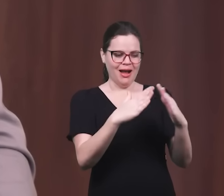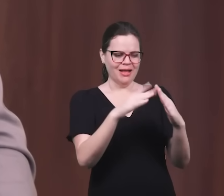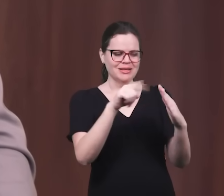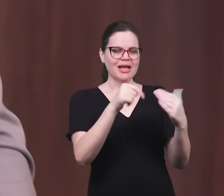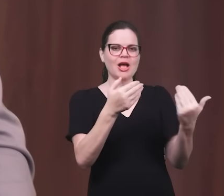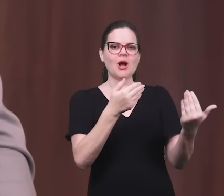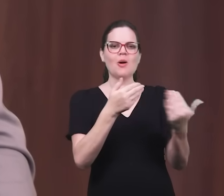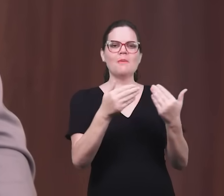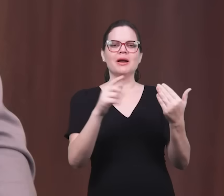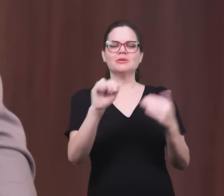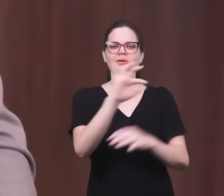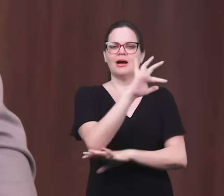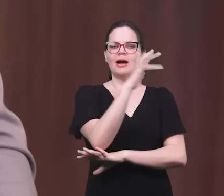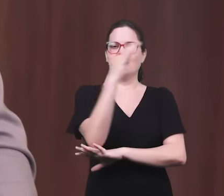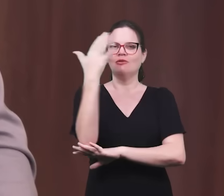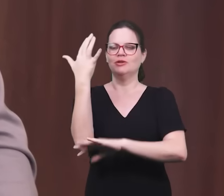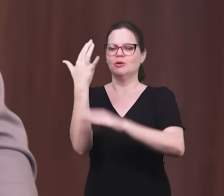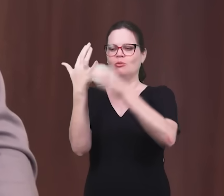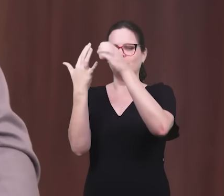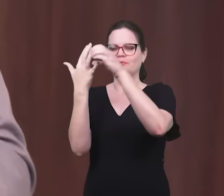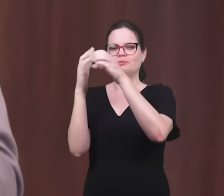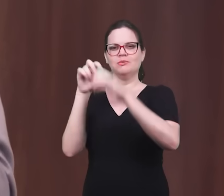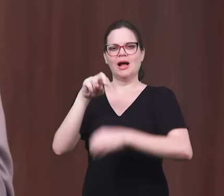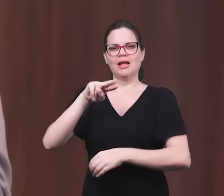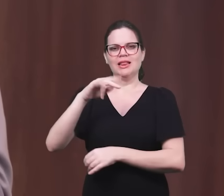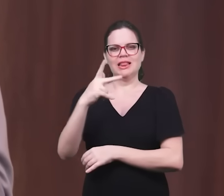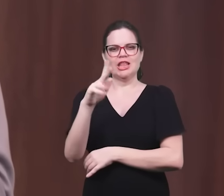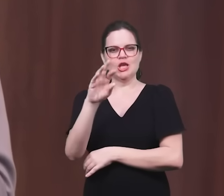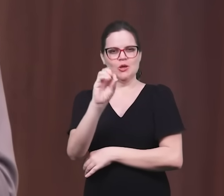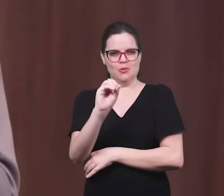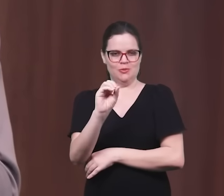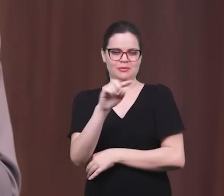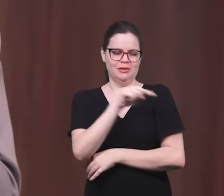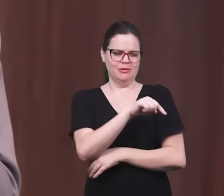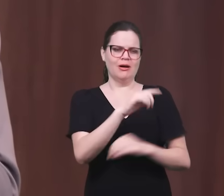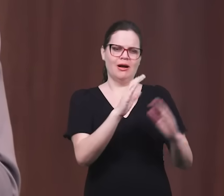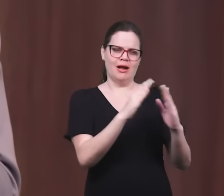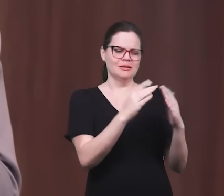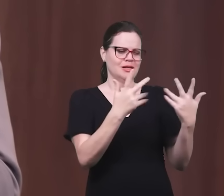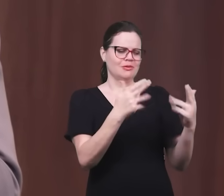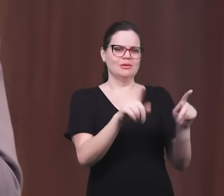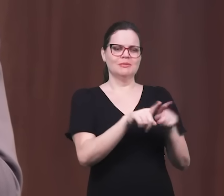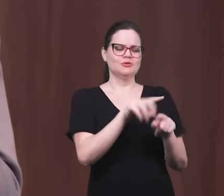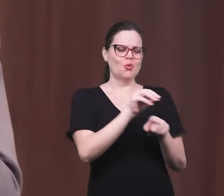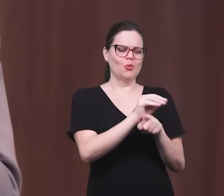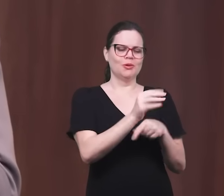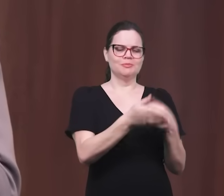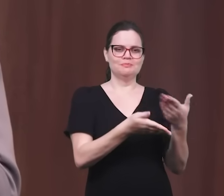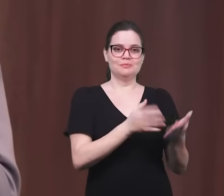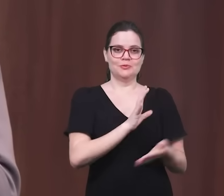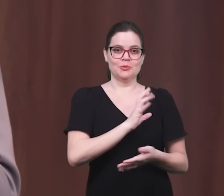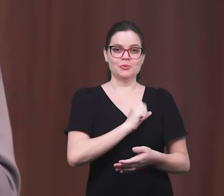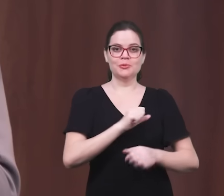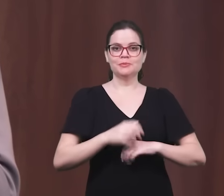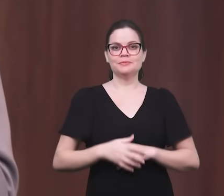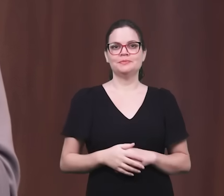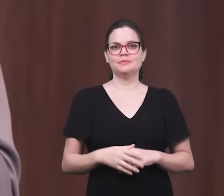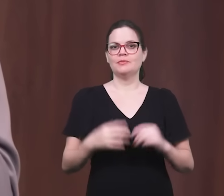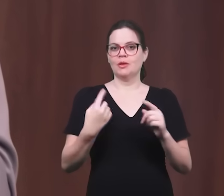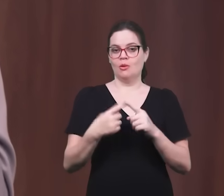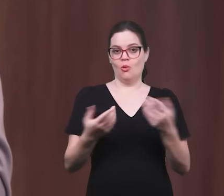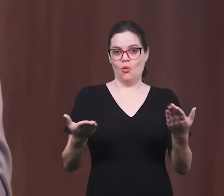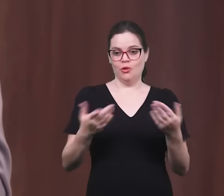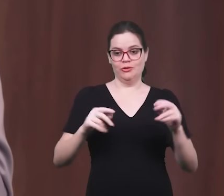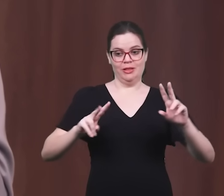um ninho de amor. E nós vamos falar hoje um pouco, assim, de uma forma didática, para nos expressar sobre o